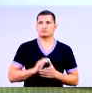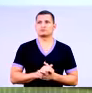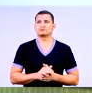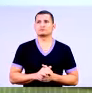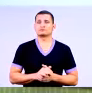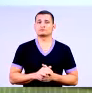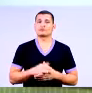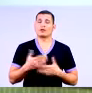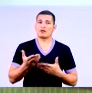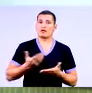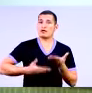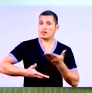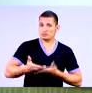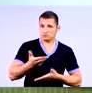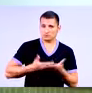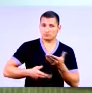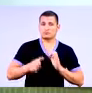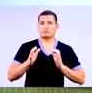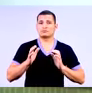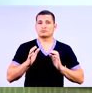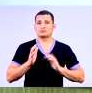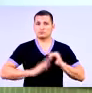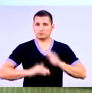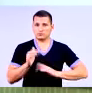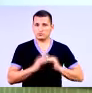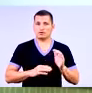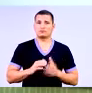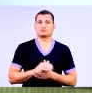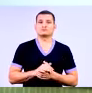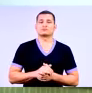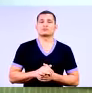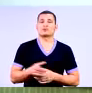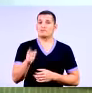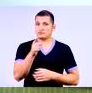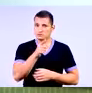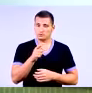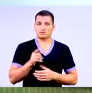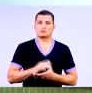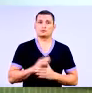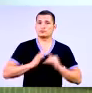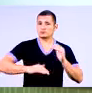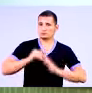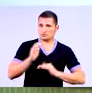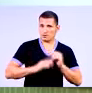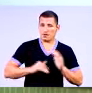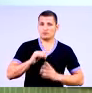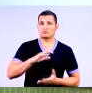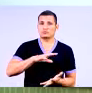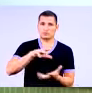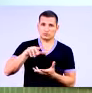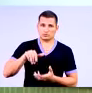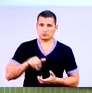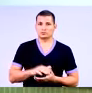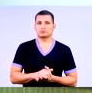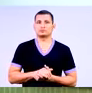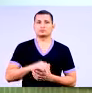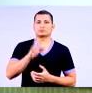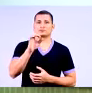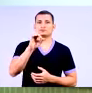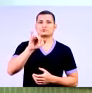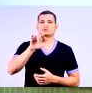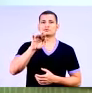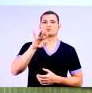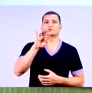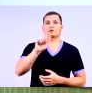profissionais, especialmente vocês que vão ser profissionais aí em um mundo digital, que como nós vimos no vídeo, até pouco